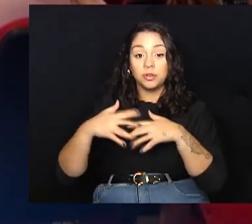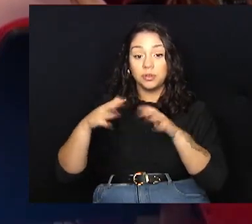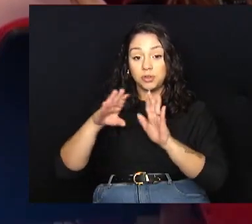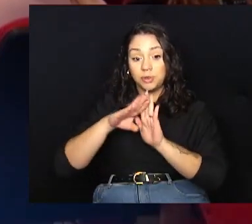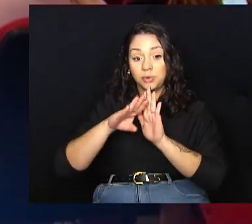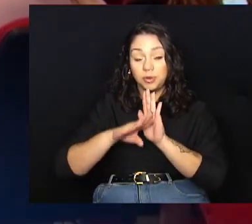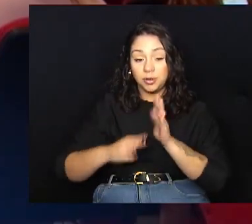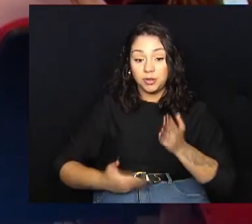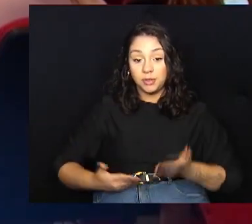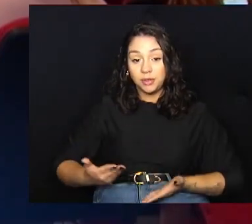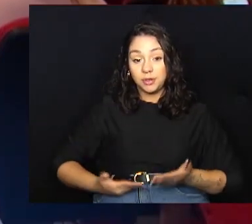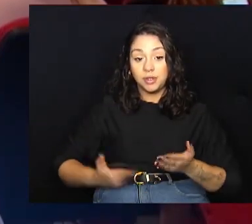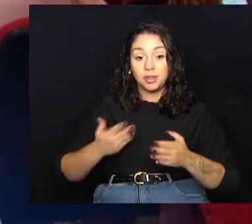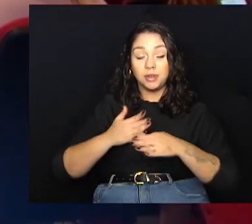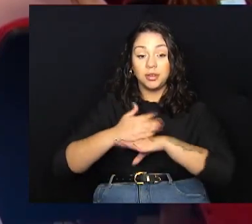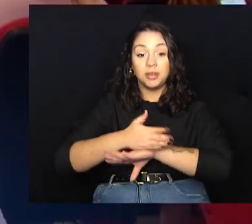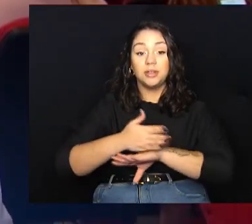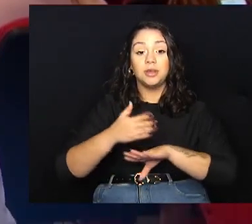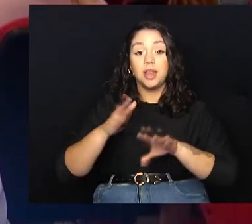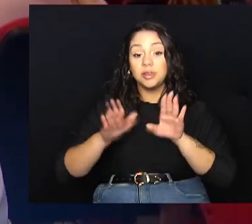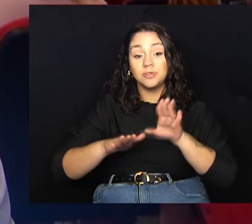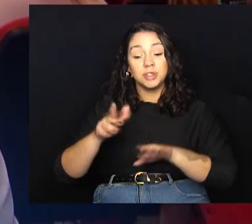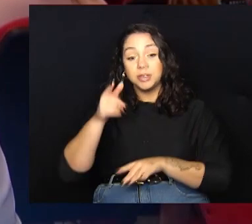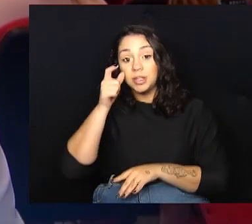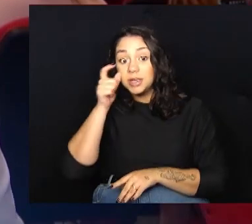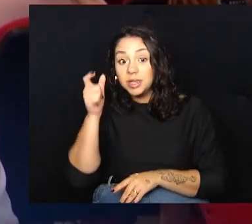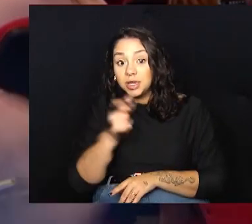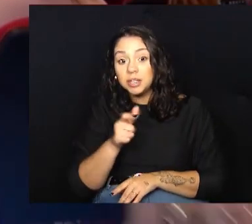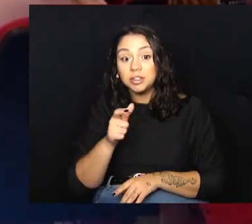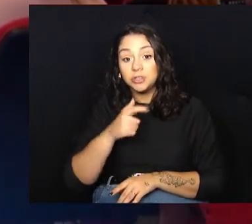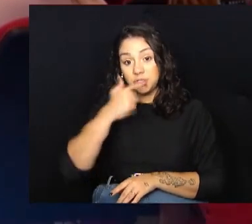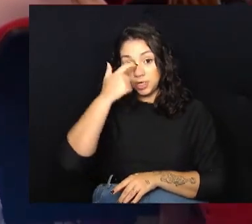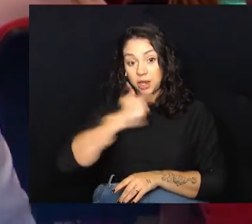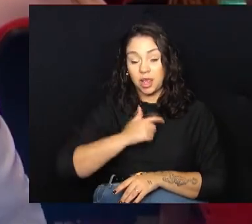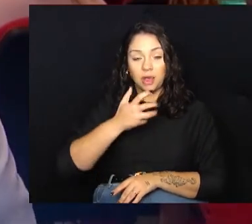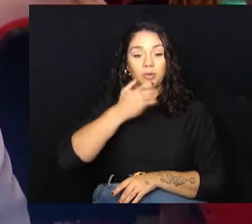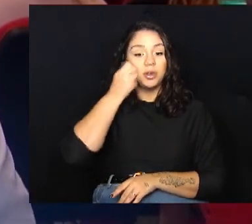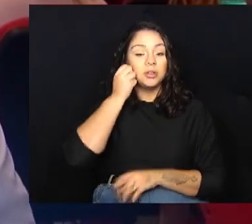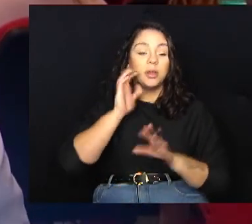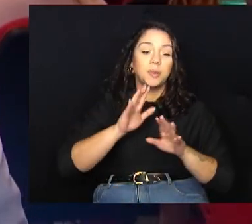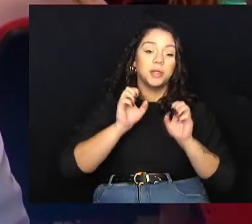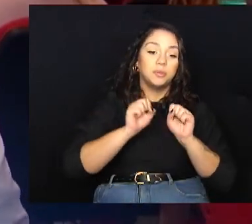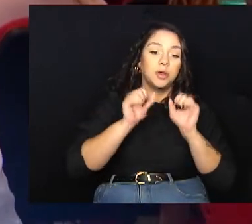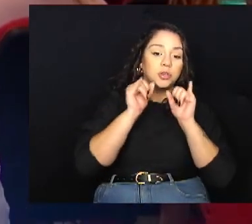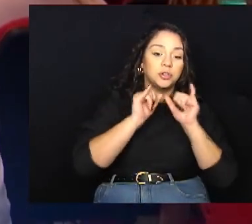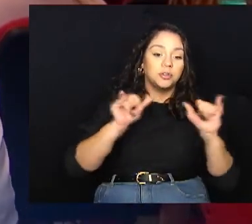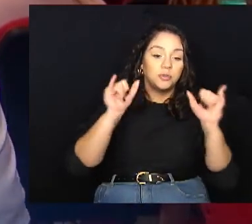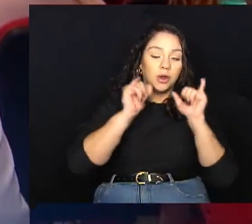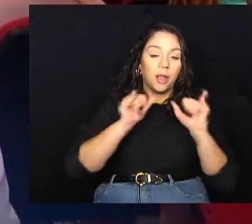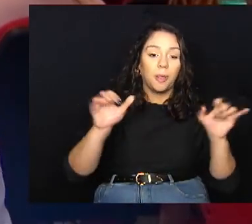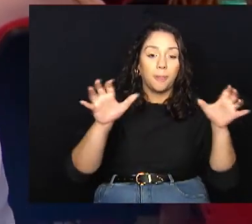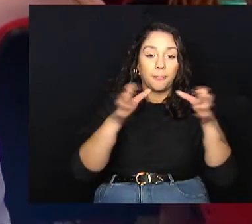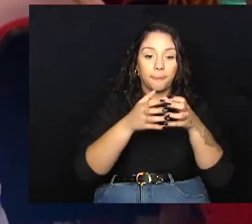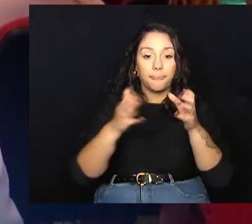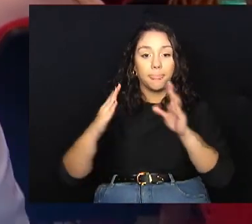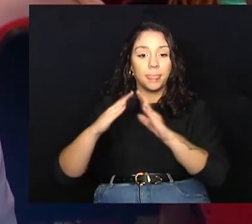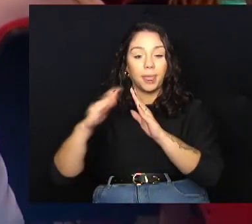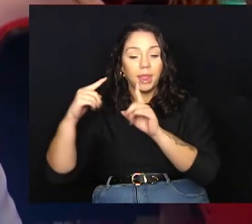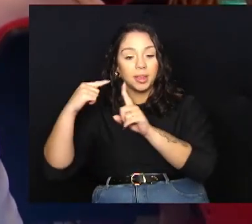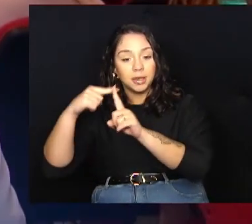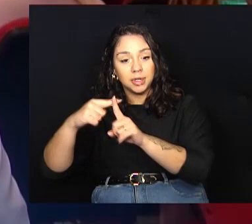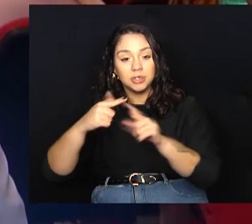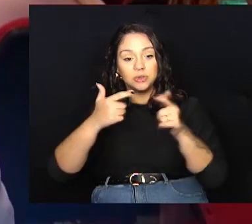serviço né para participar as vezes você não tem interesse de ser mas você pode divulgar na sua comunidade na sua igreja no seu